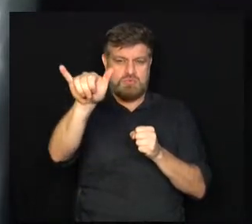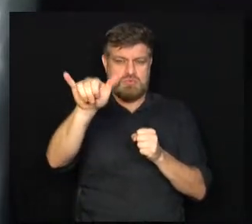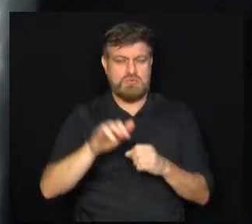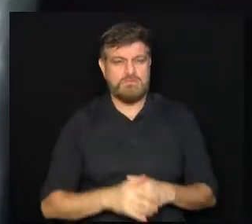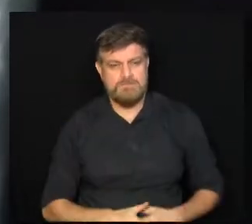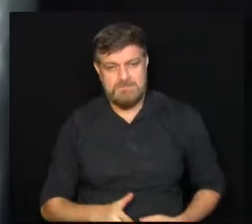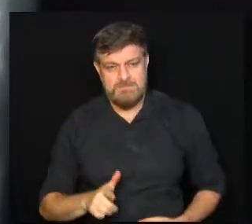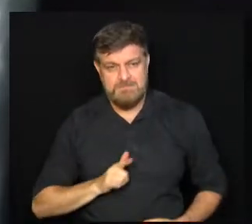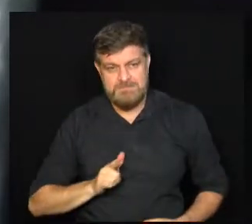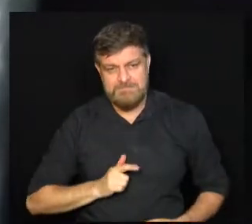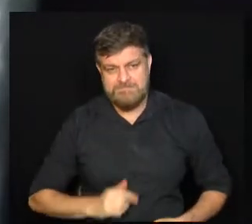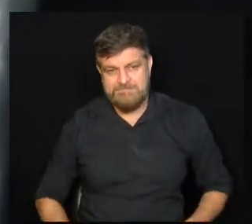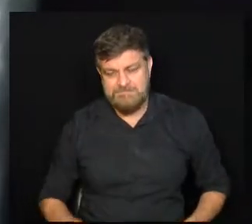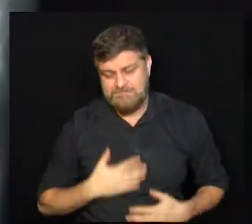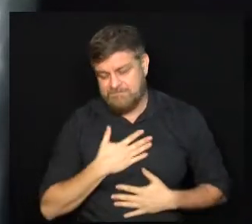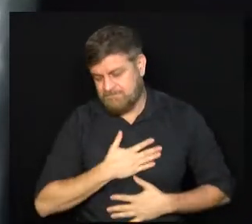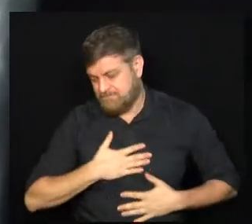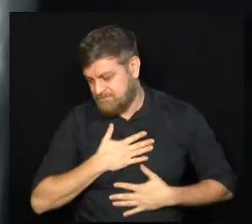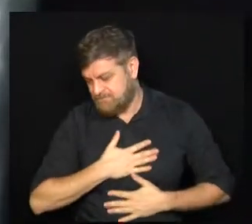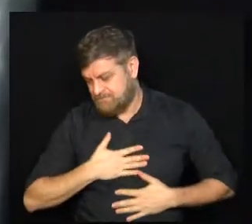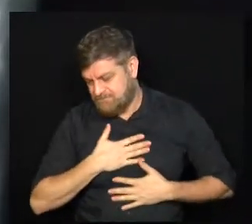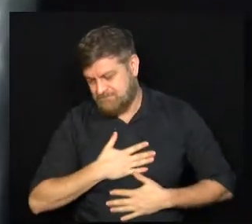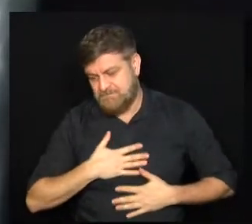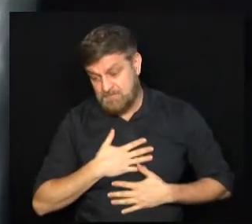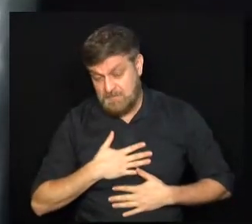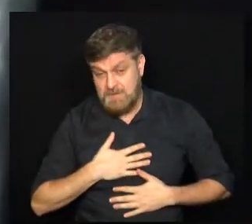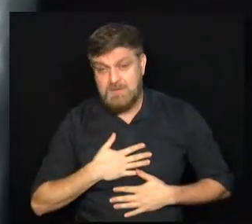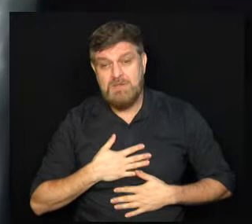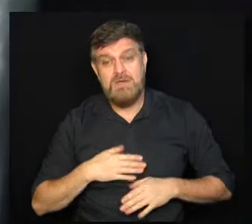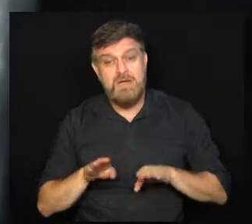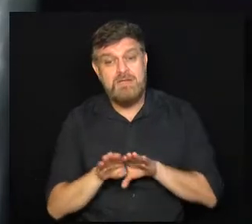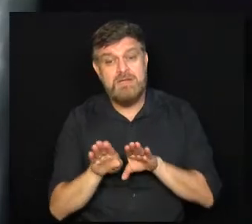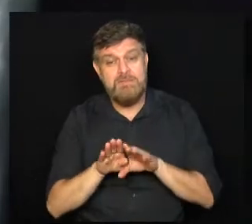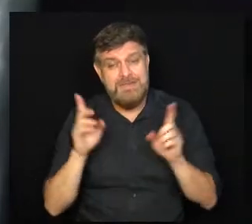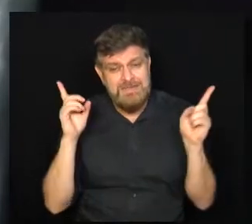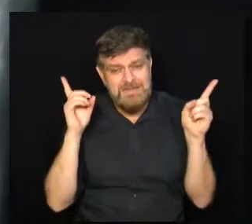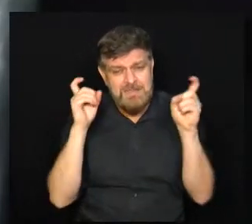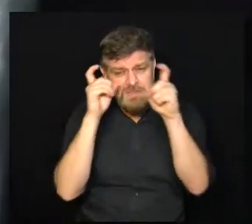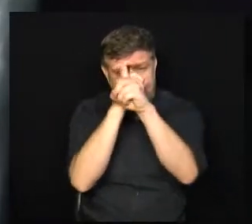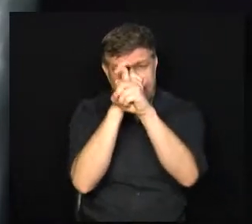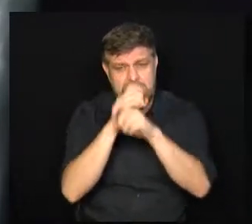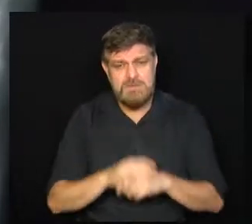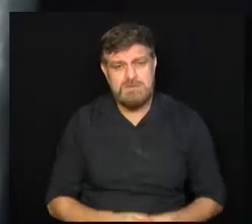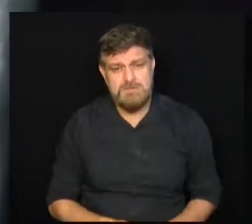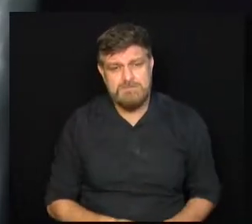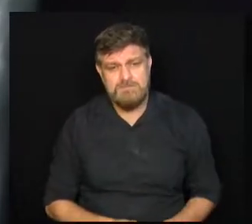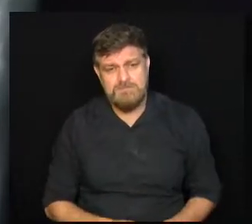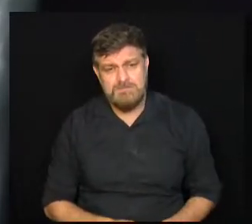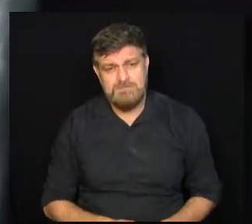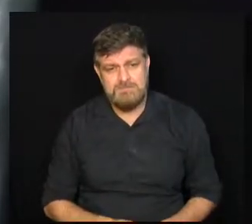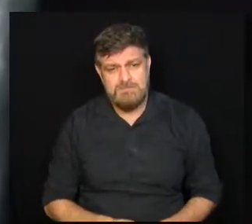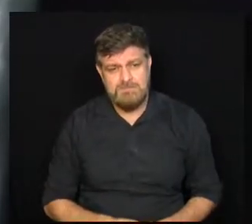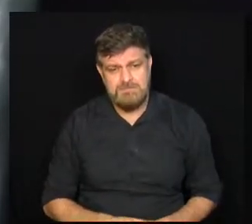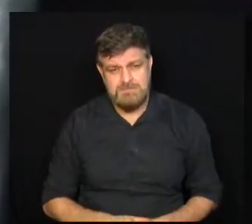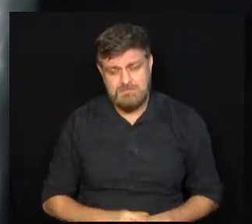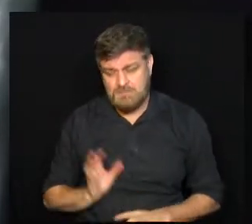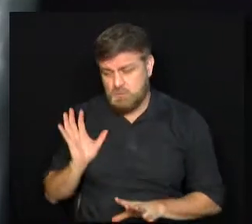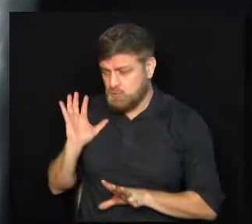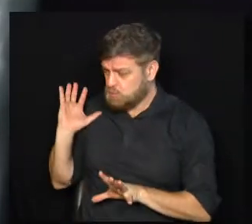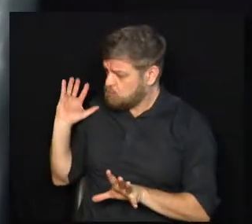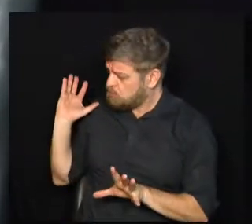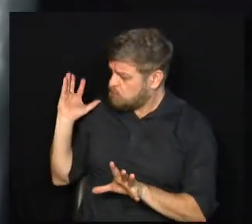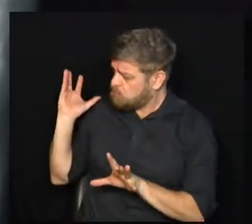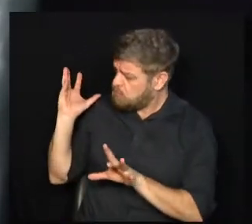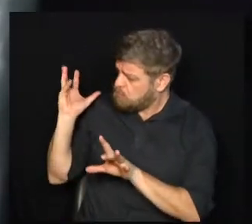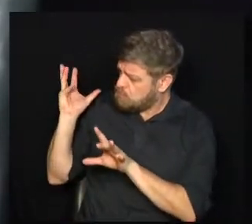realmente é muito empolgante e ao mesmo tempo muito difícil falar sobre tudo o que representa